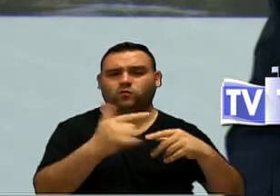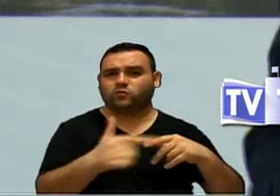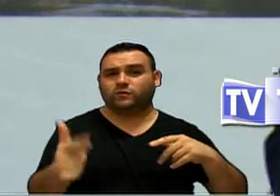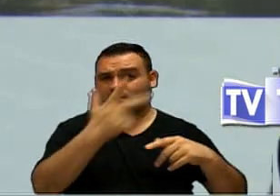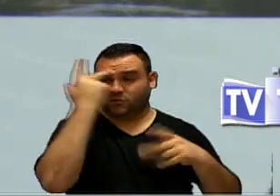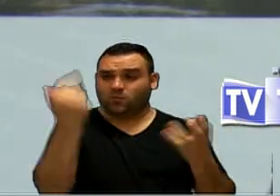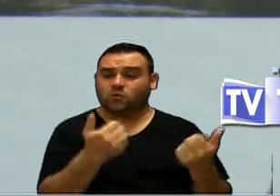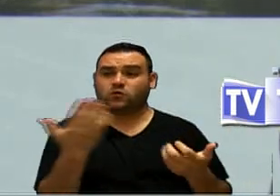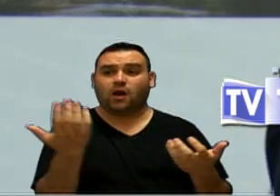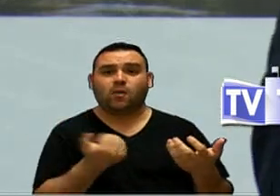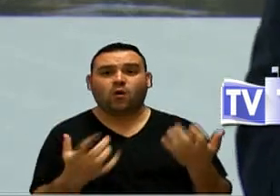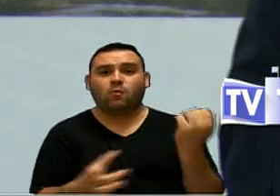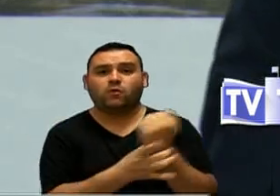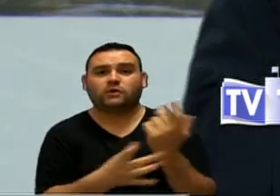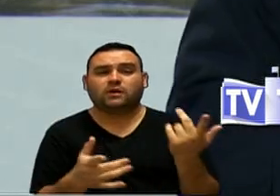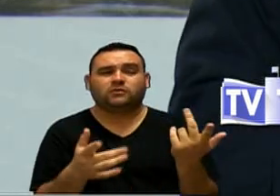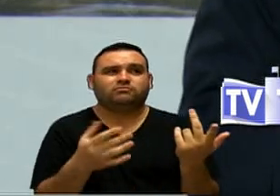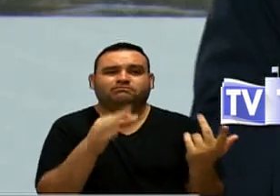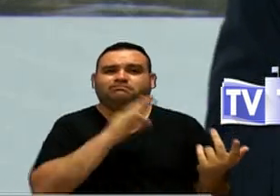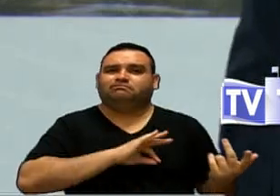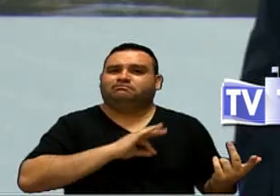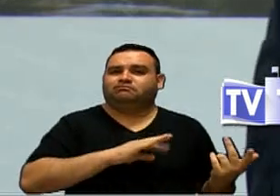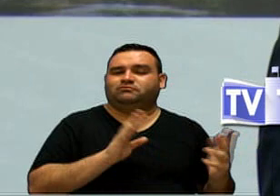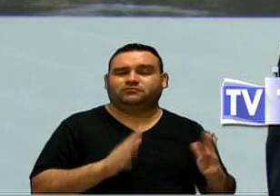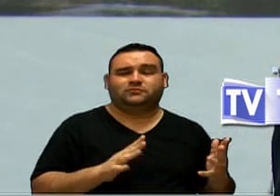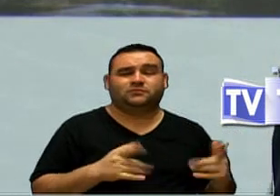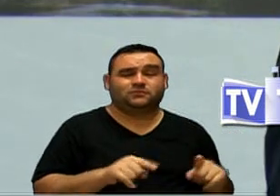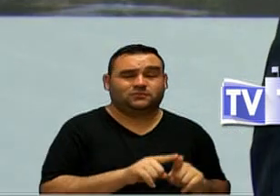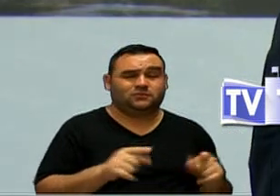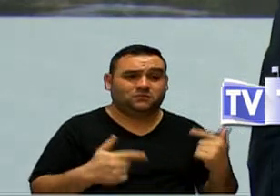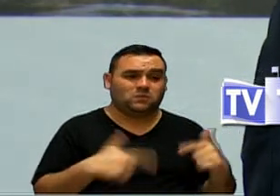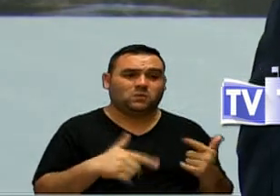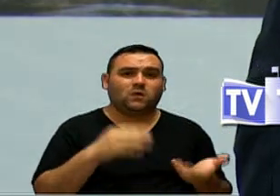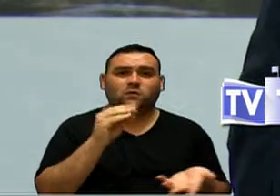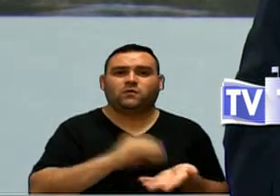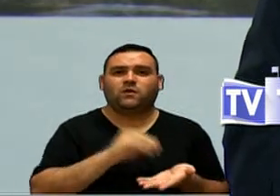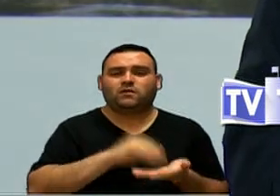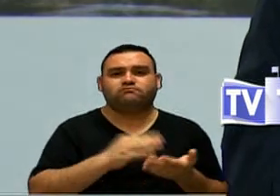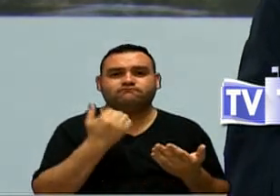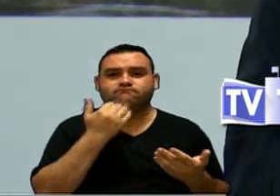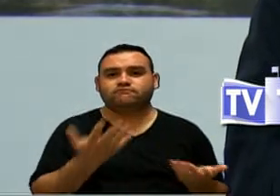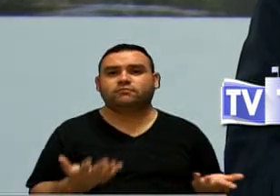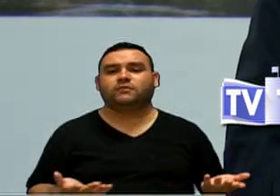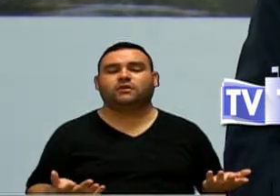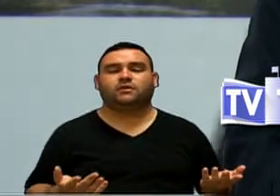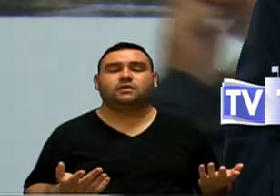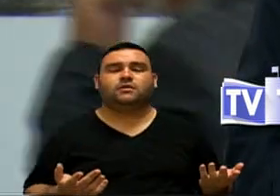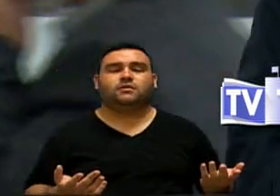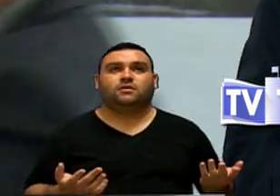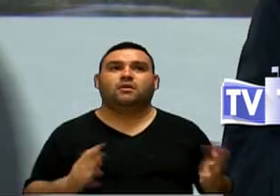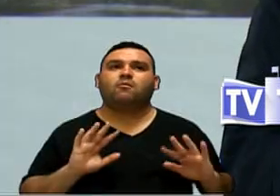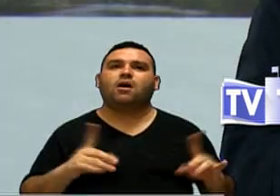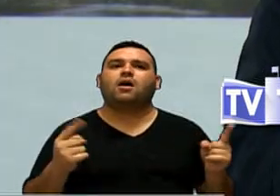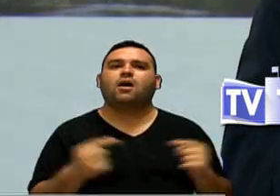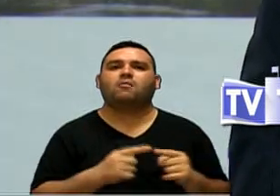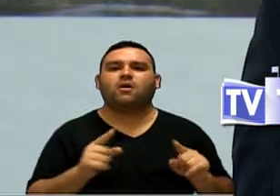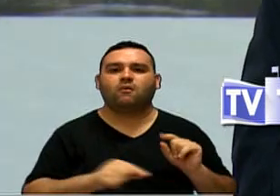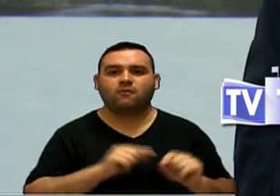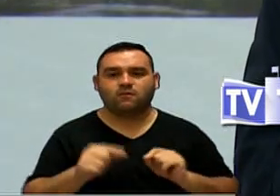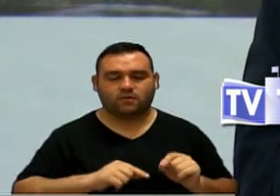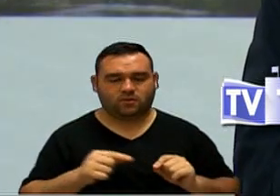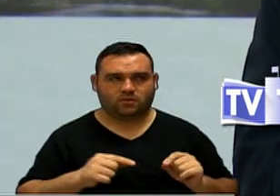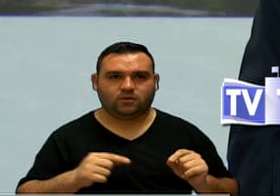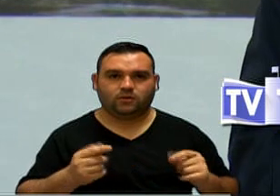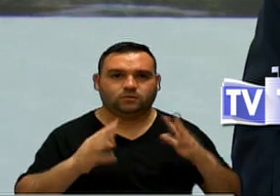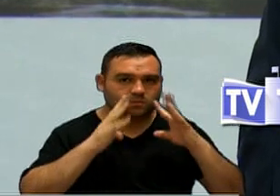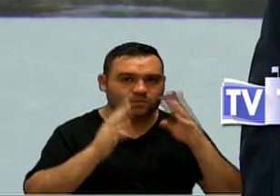aposentadorias. Isso não justifica o trabalho que deixa a desejar, mas explica essa questão. E, com relação